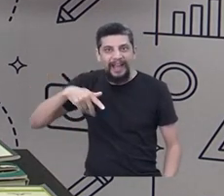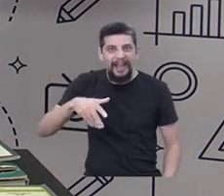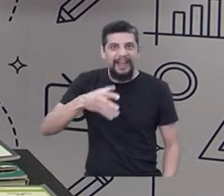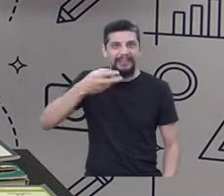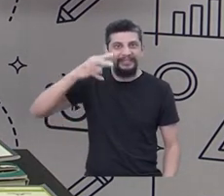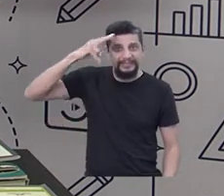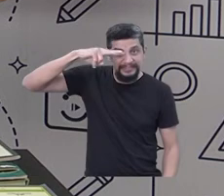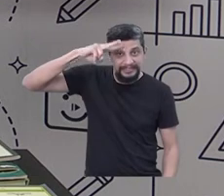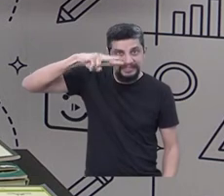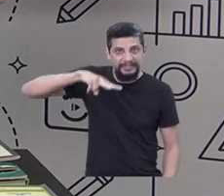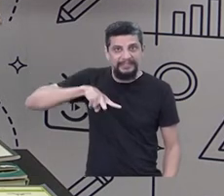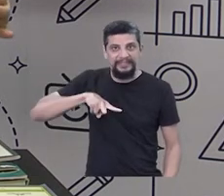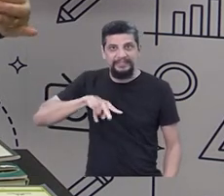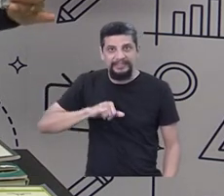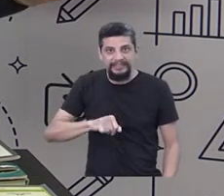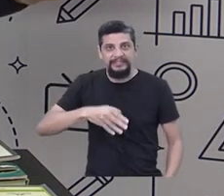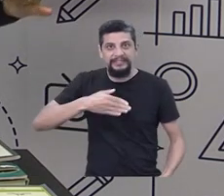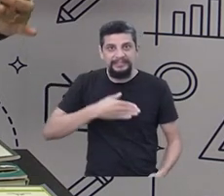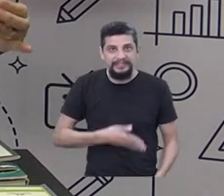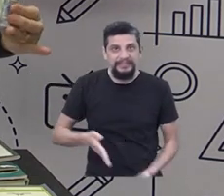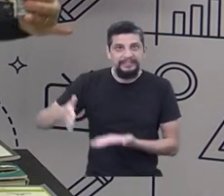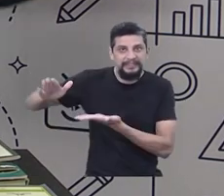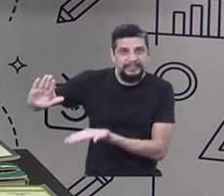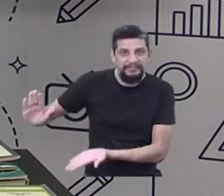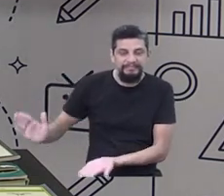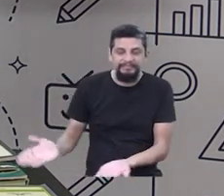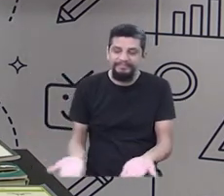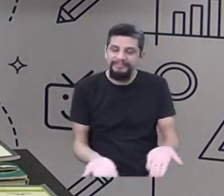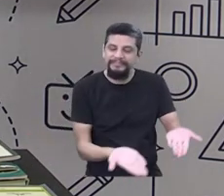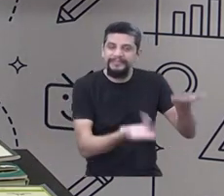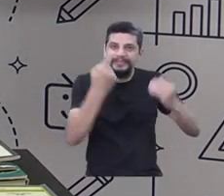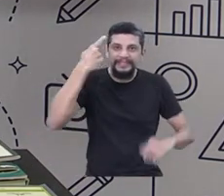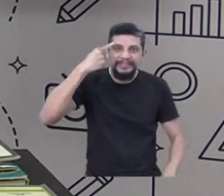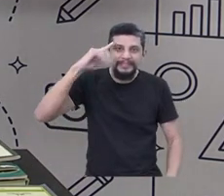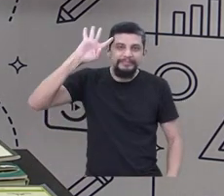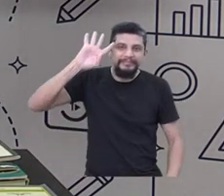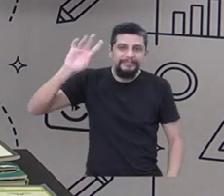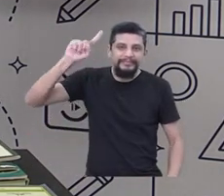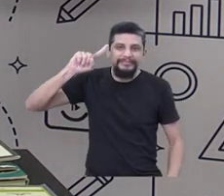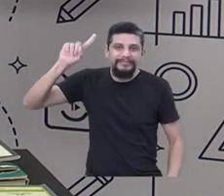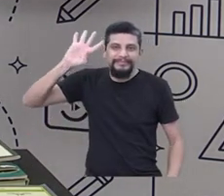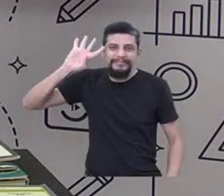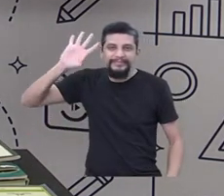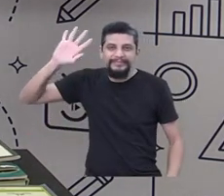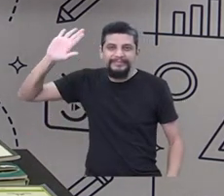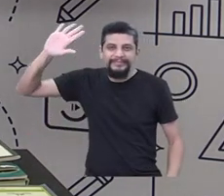Viajar! A história vai nos levar!